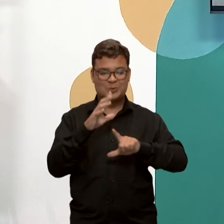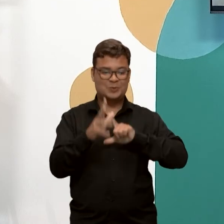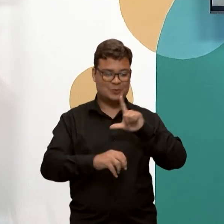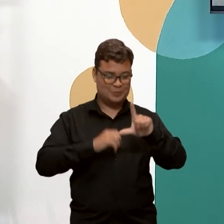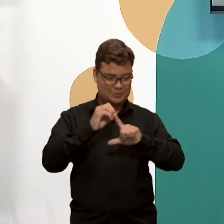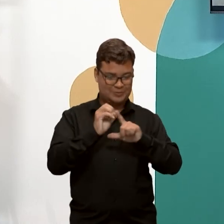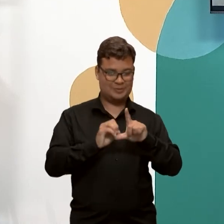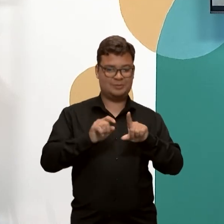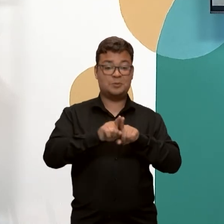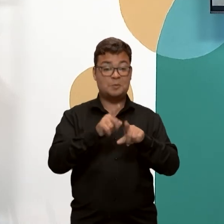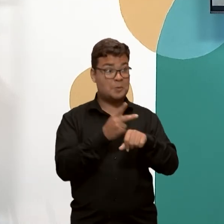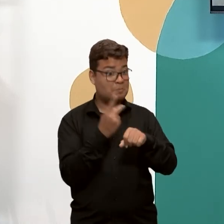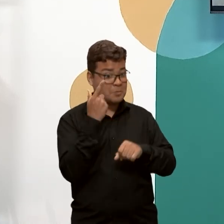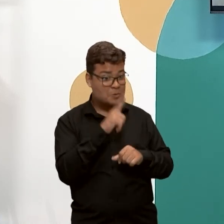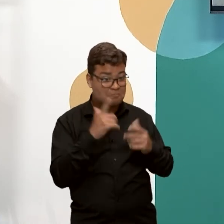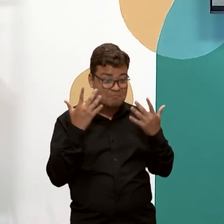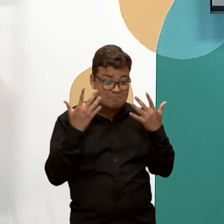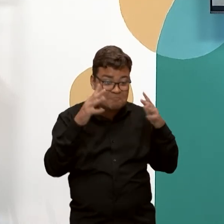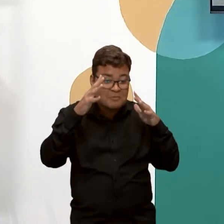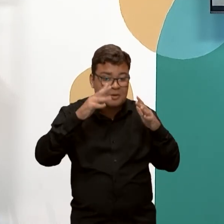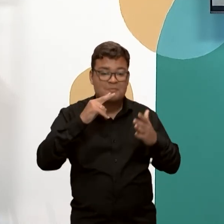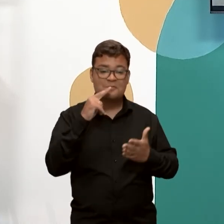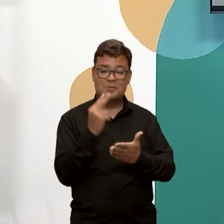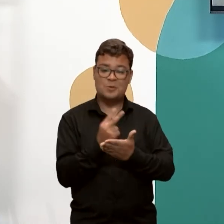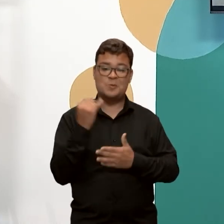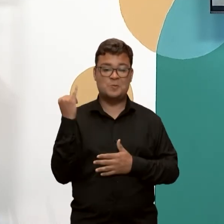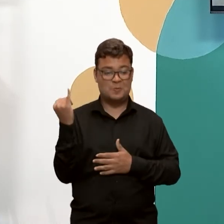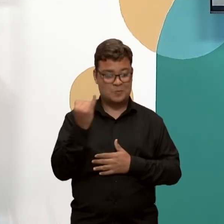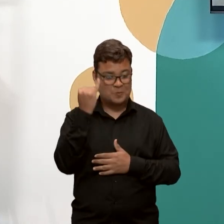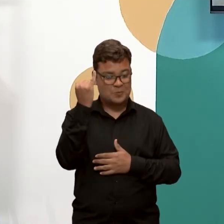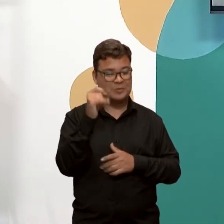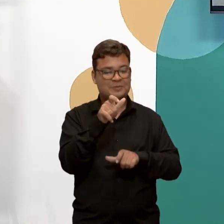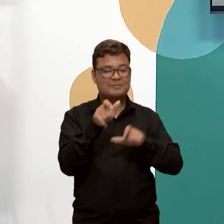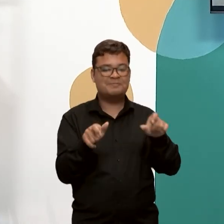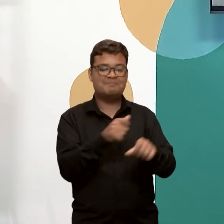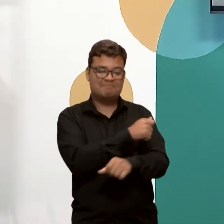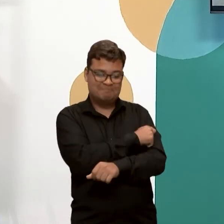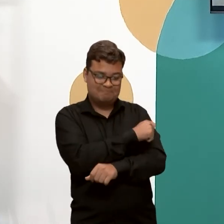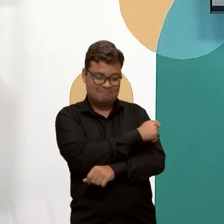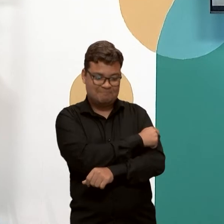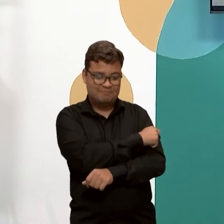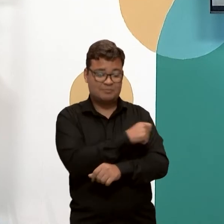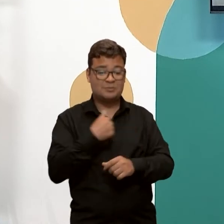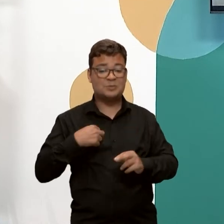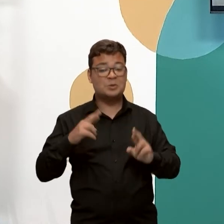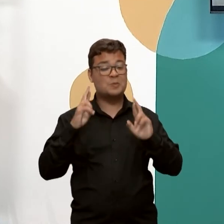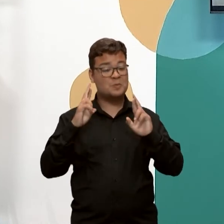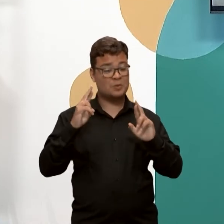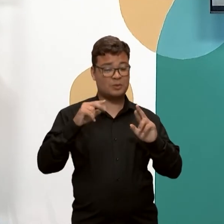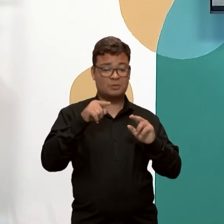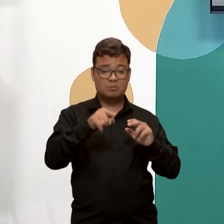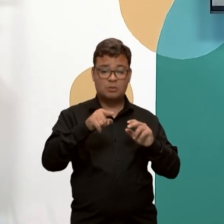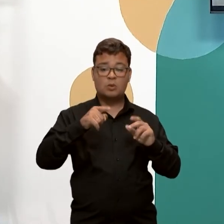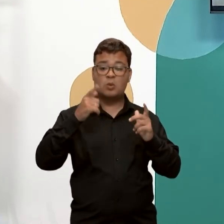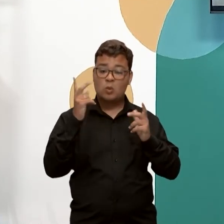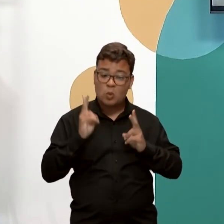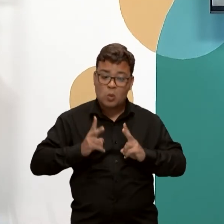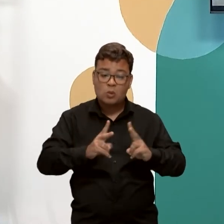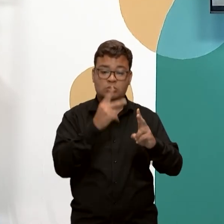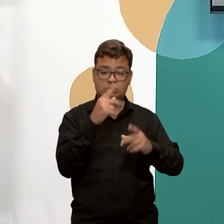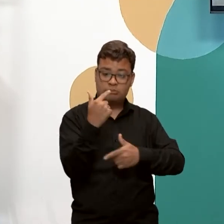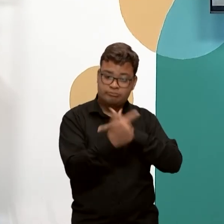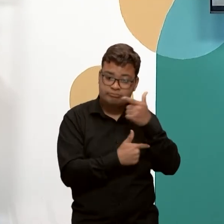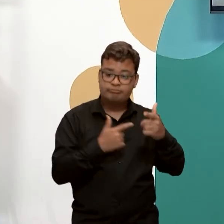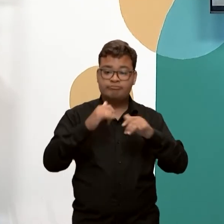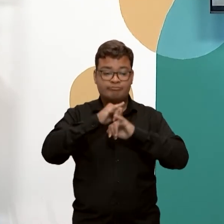Parabéns por essa premiação, mais um reconhecimento importante, né, para os estudantes. Espero que você continue divulgando o seu